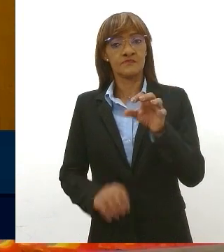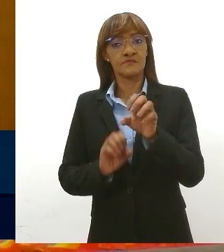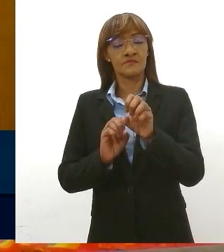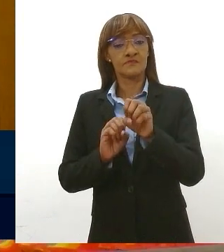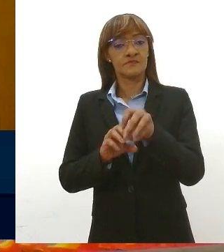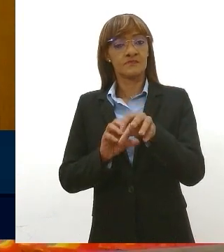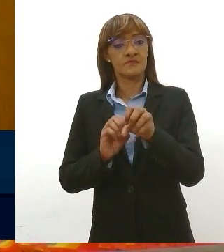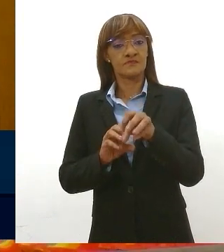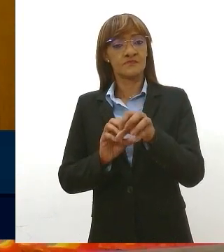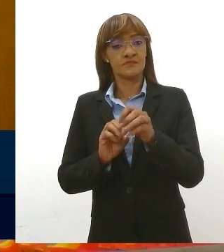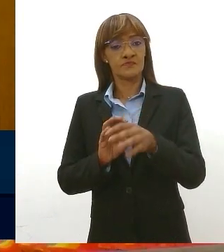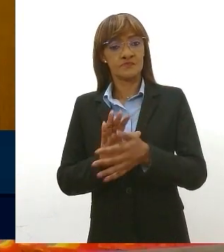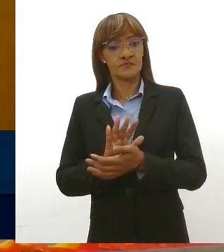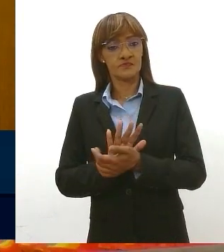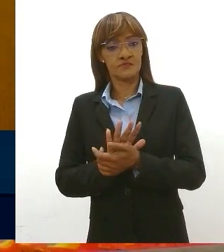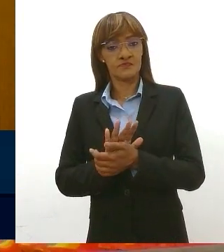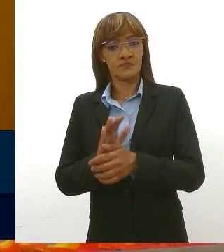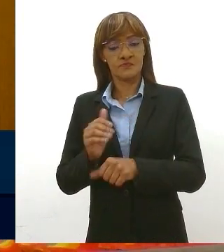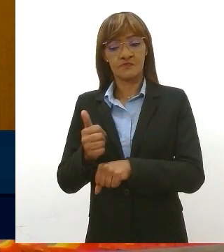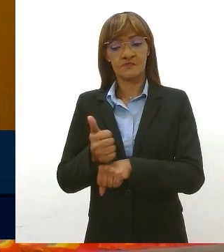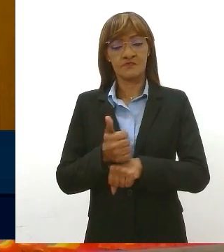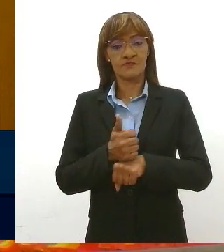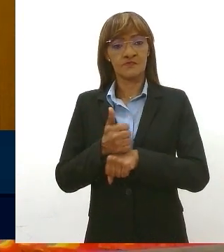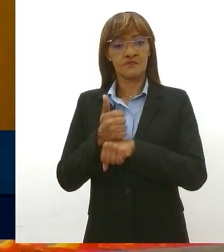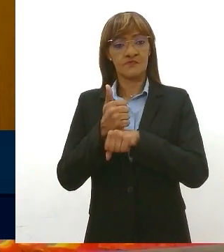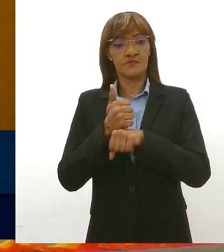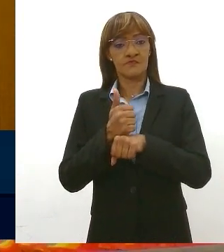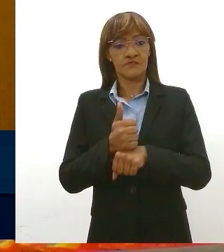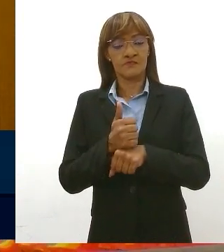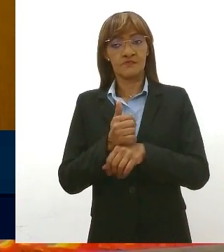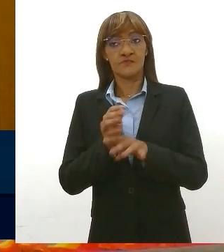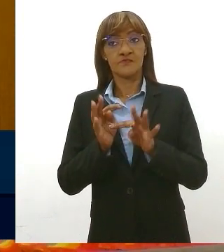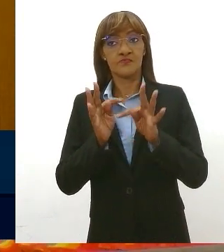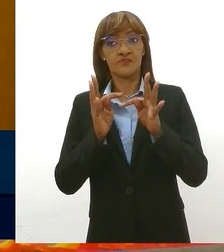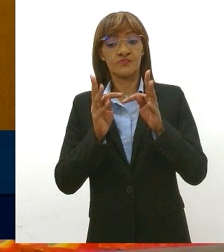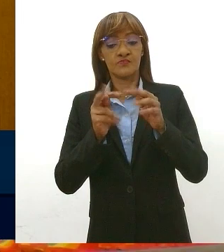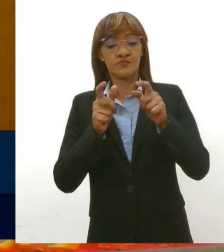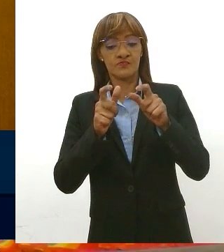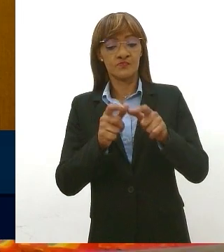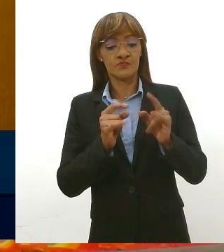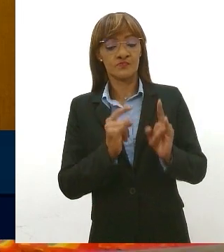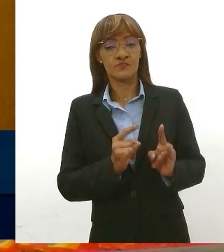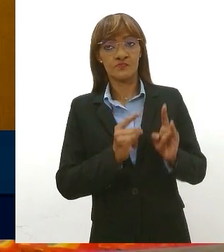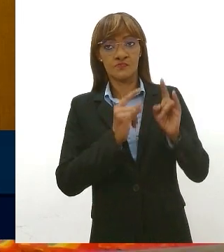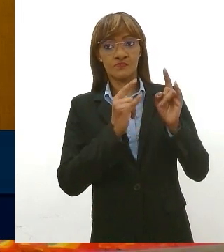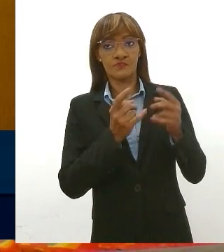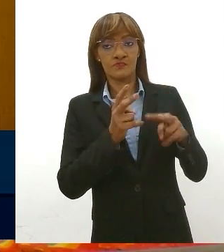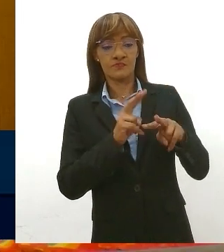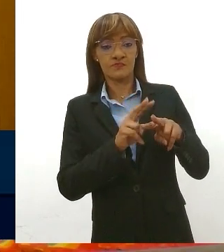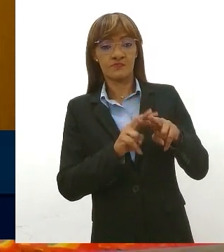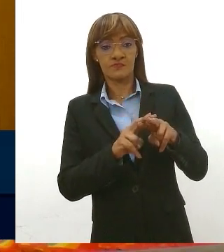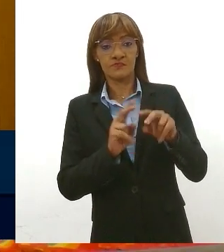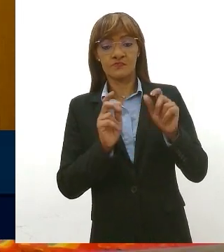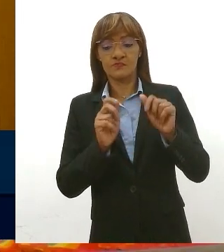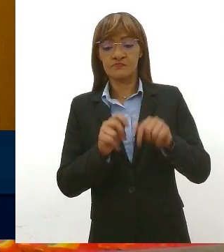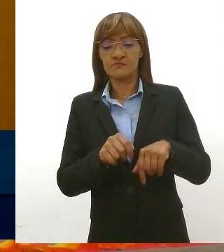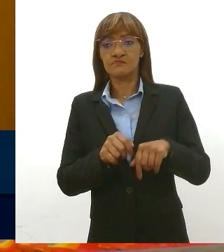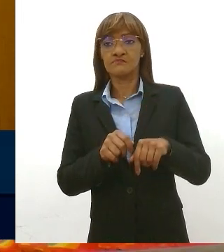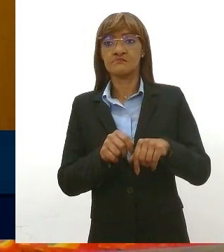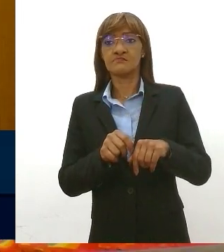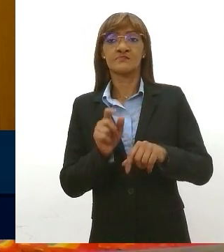profissionalização dentro das unidades prisionais, com a proposta de contribuir para a formação das